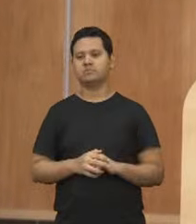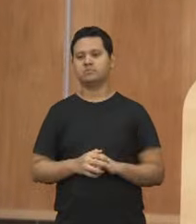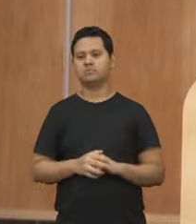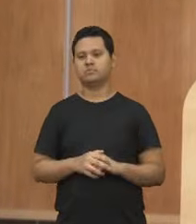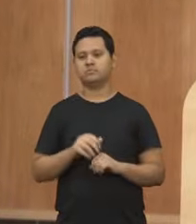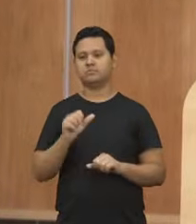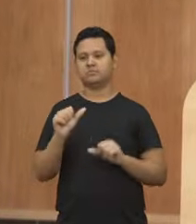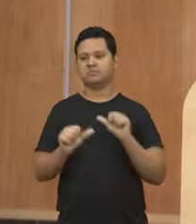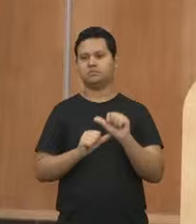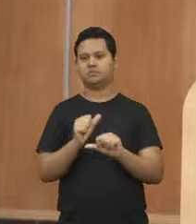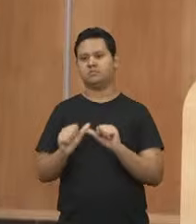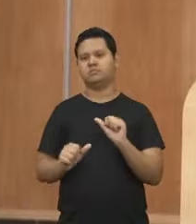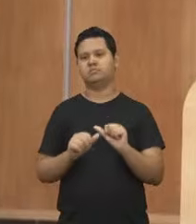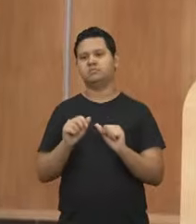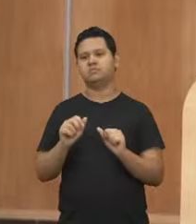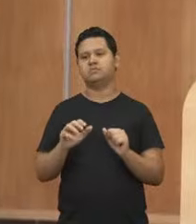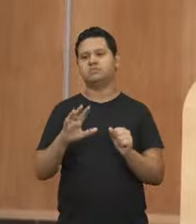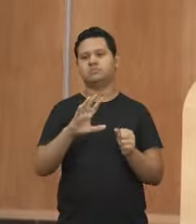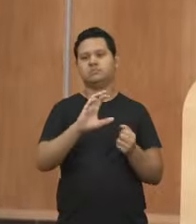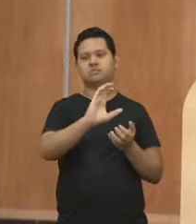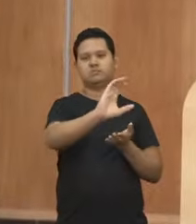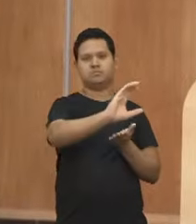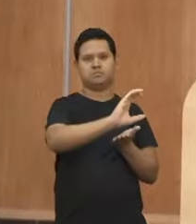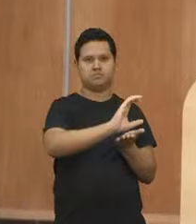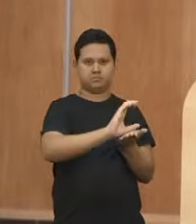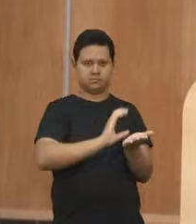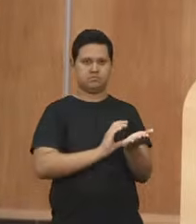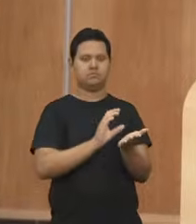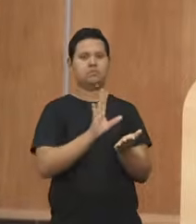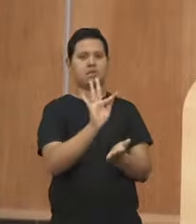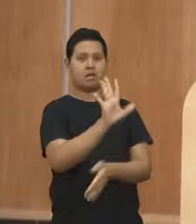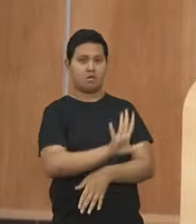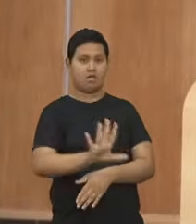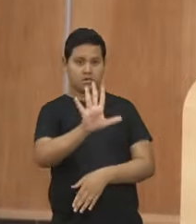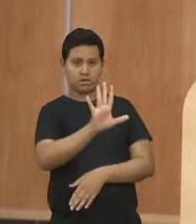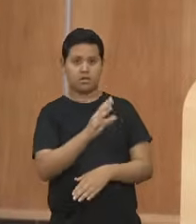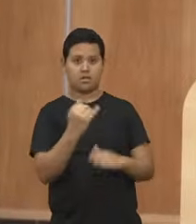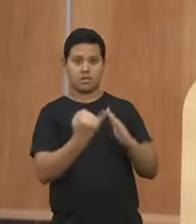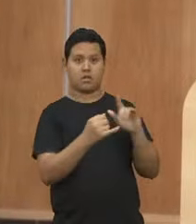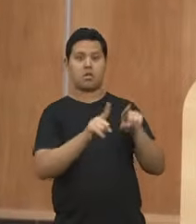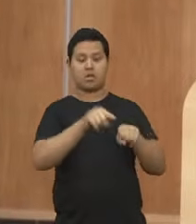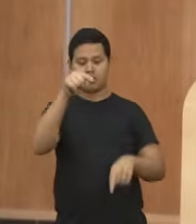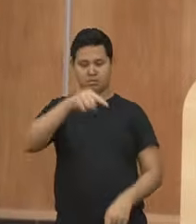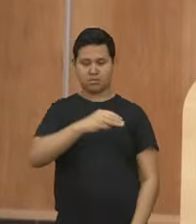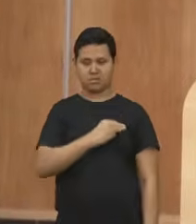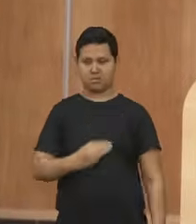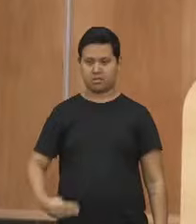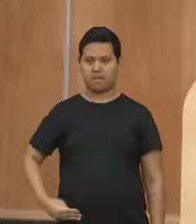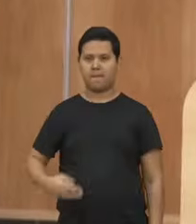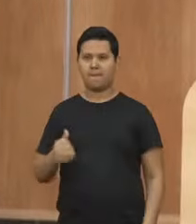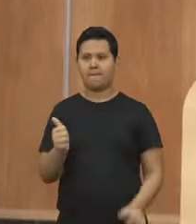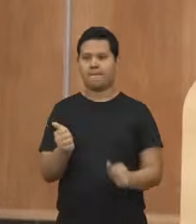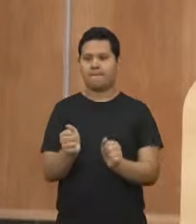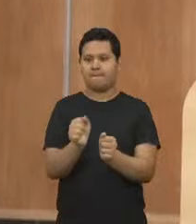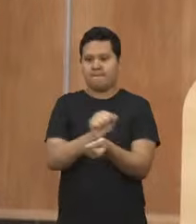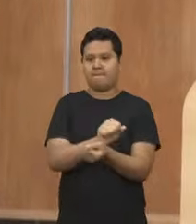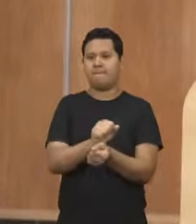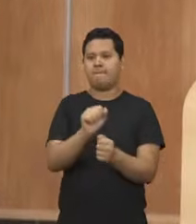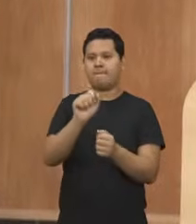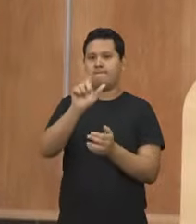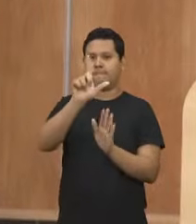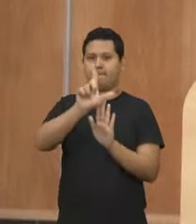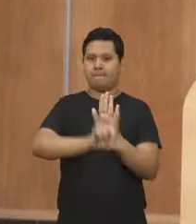uma adequação a uma emenda que é constitucional, uma emenda federal. Então, o município está se adequando à